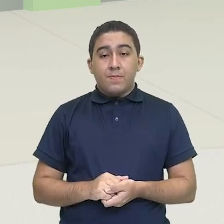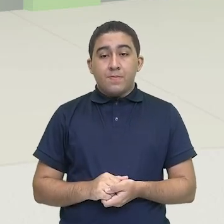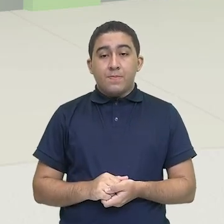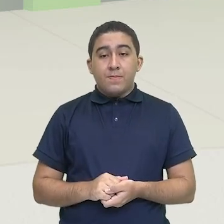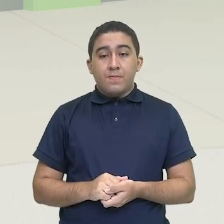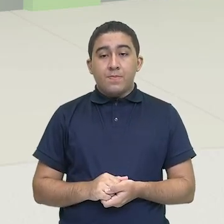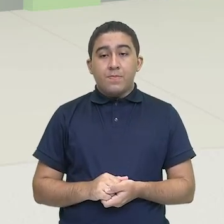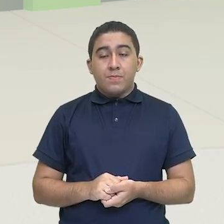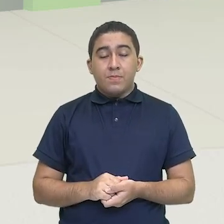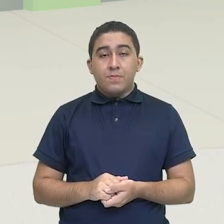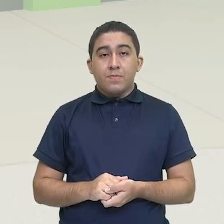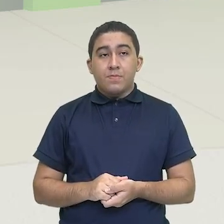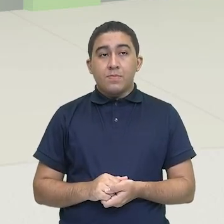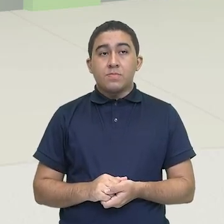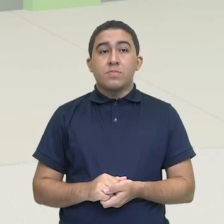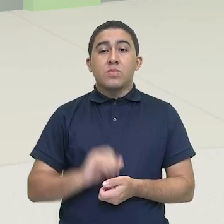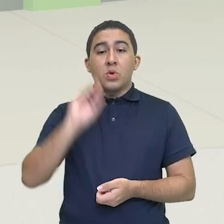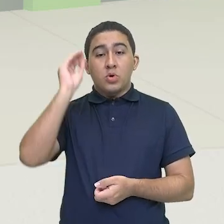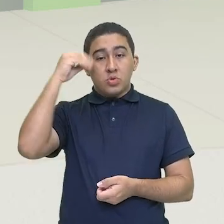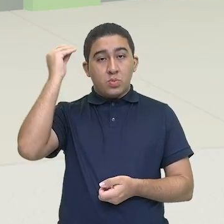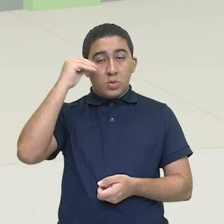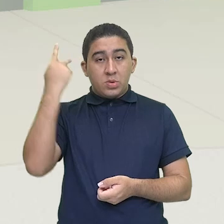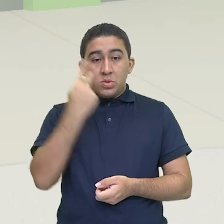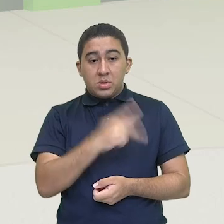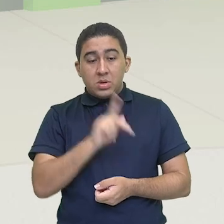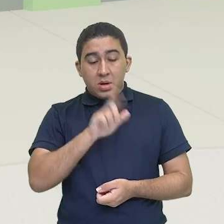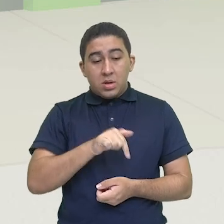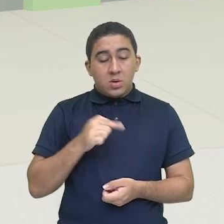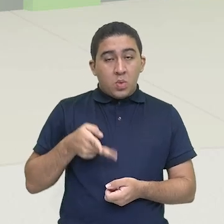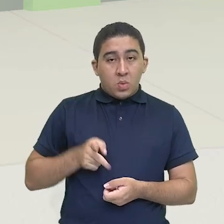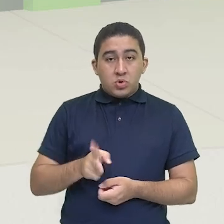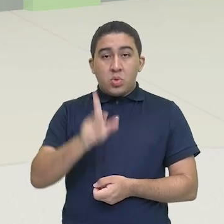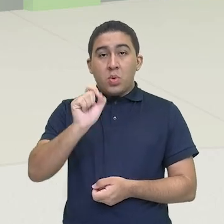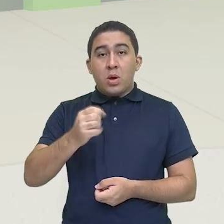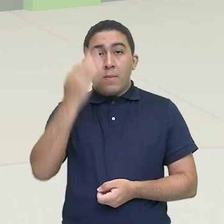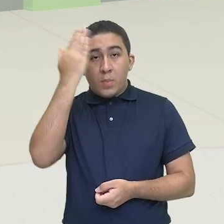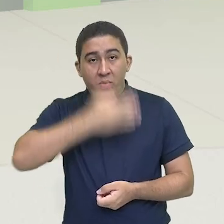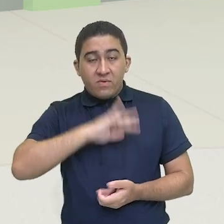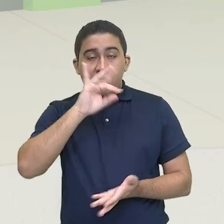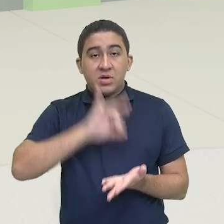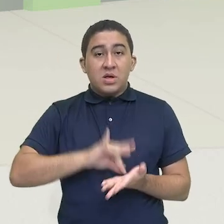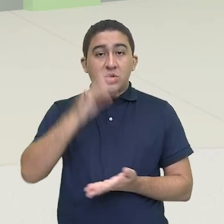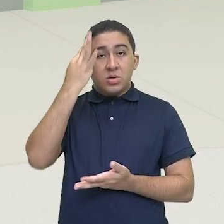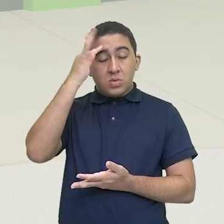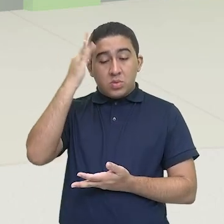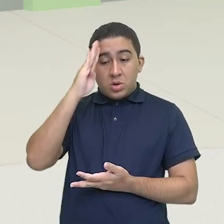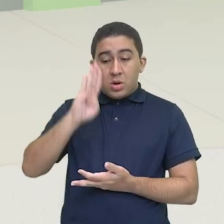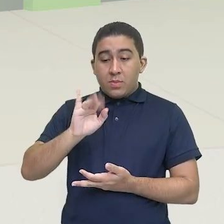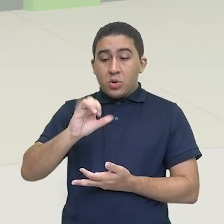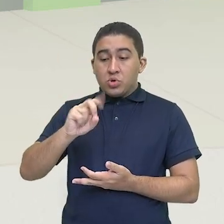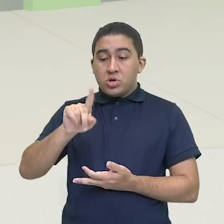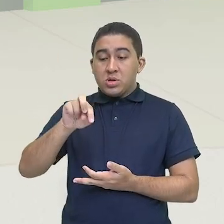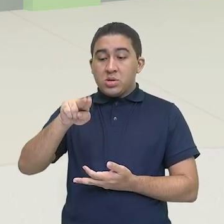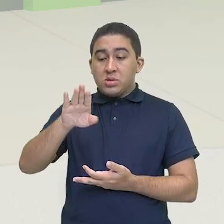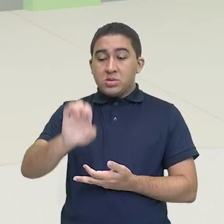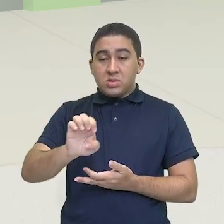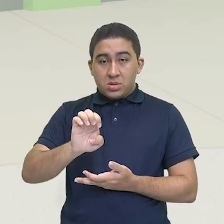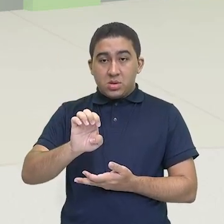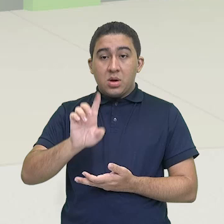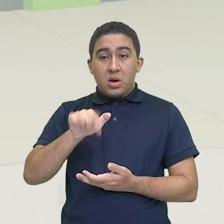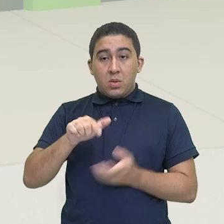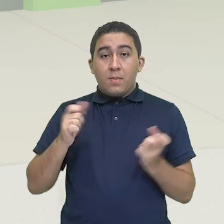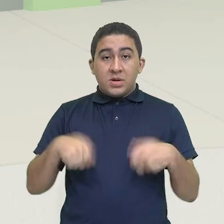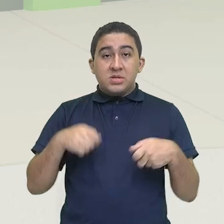no experimento de Pasteur, ele continua a comprovar a teoria da biogênese, né, que